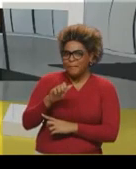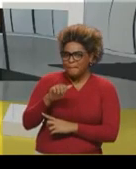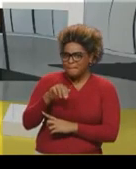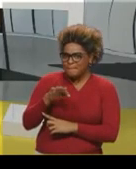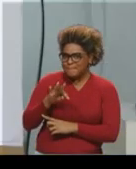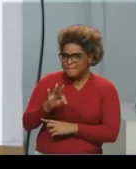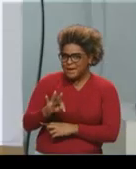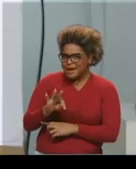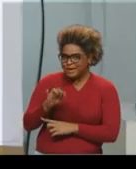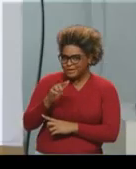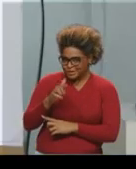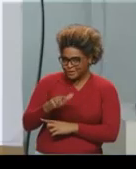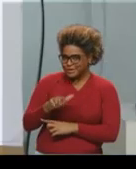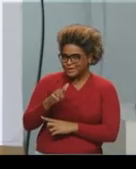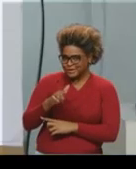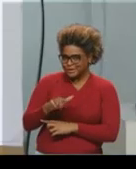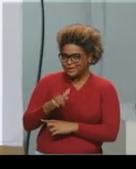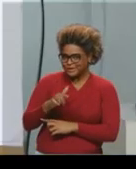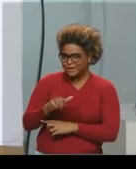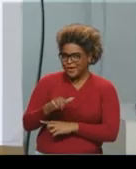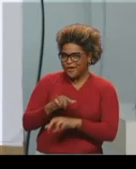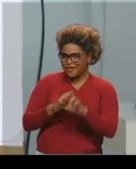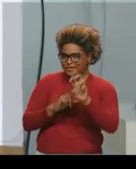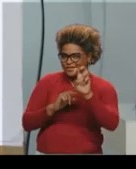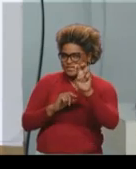novamente.